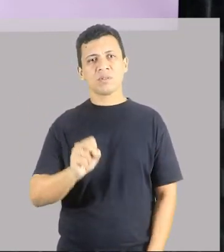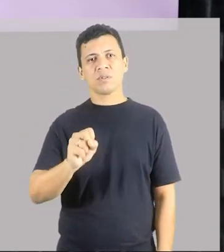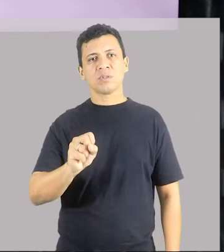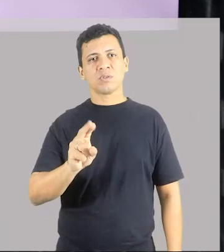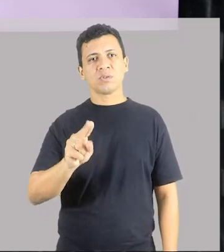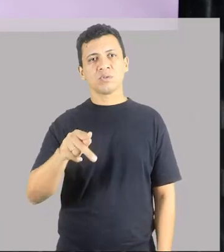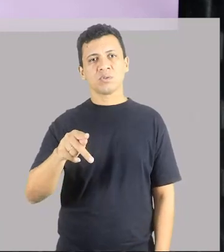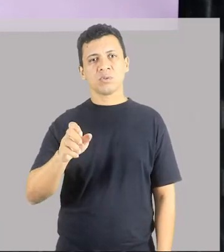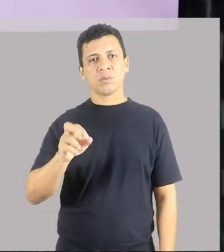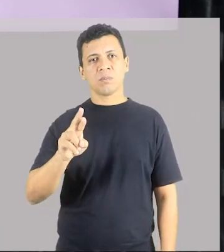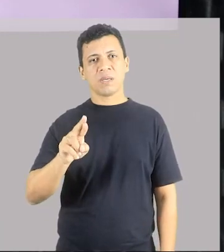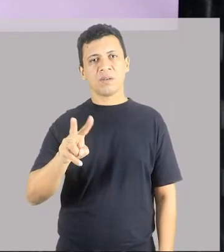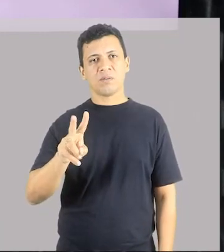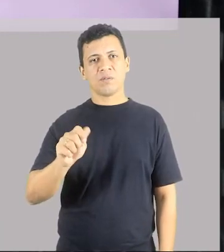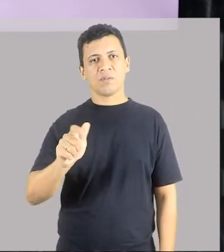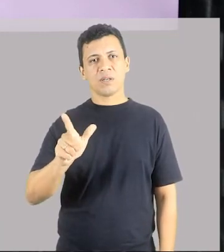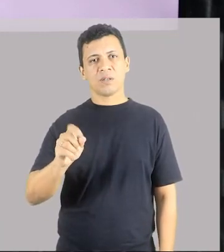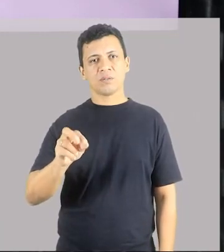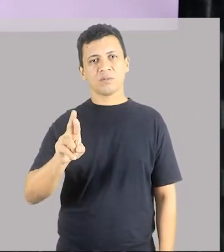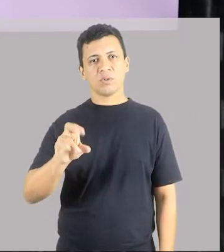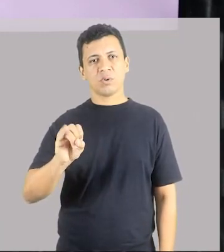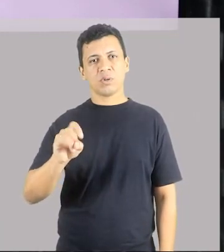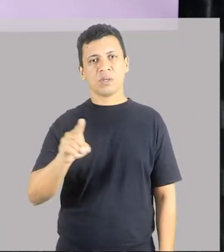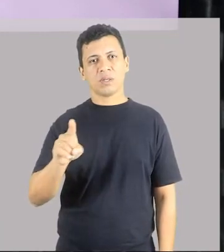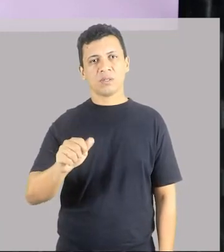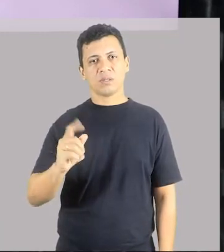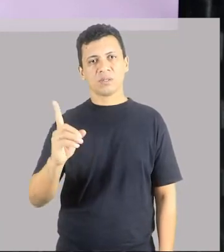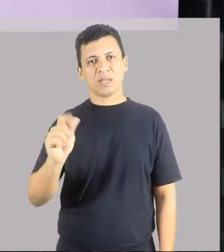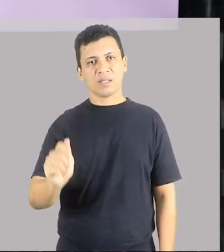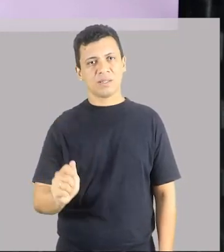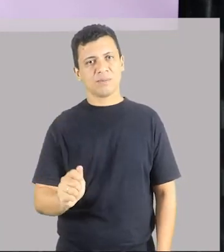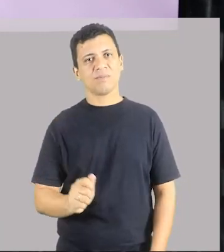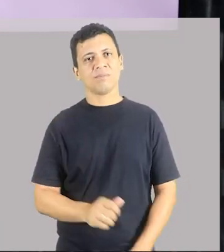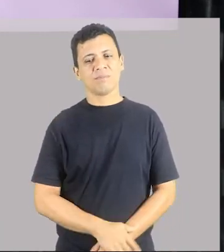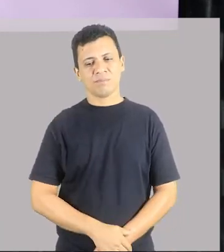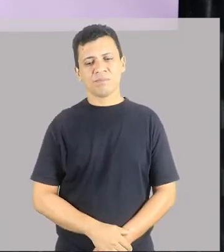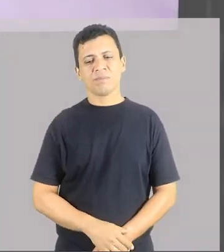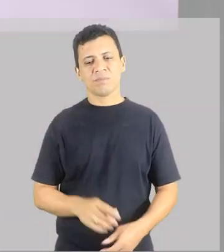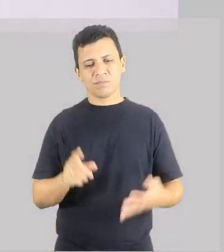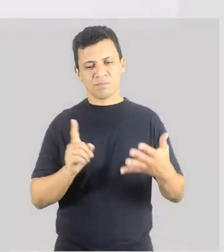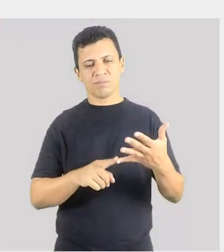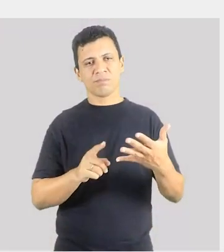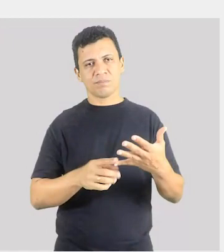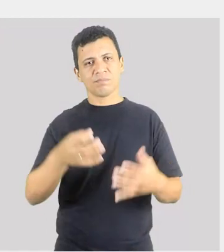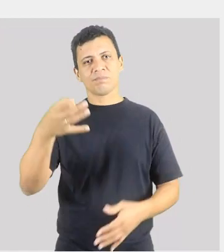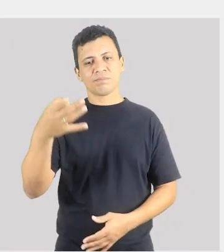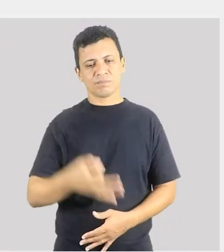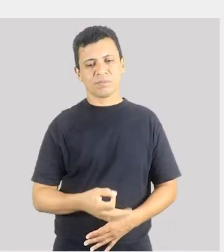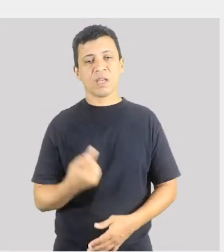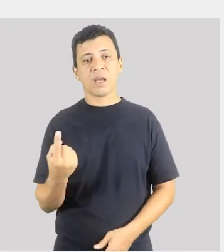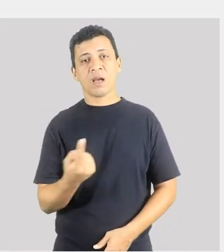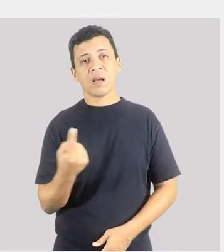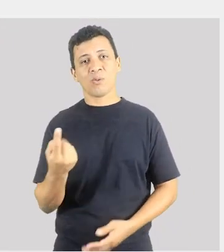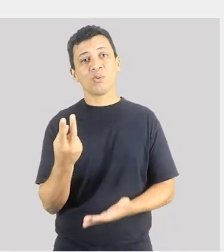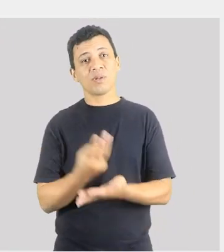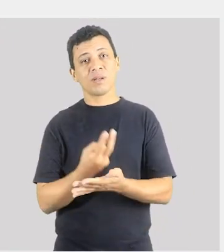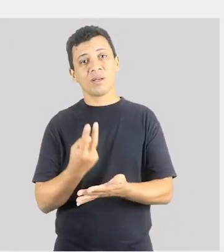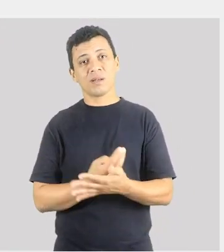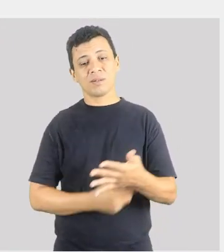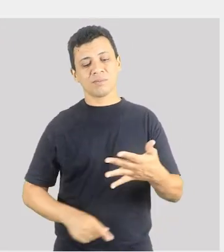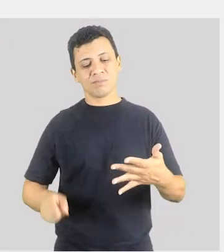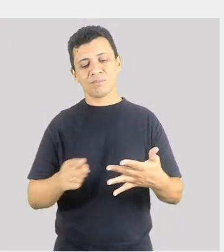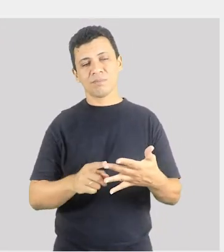valorizadas quer dizer superou então não estariam essas substituições devidas né a única que não está